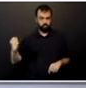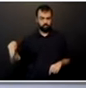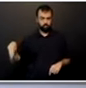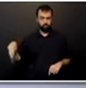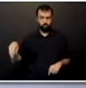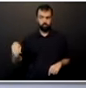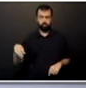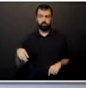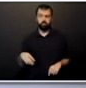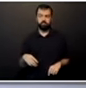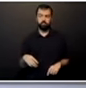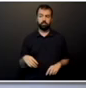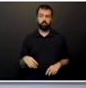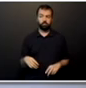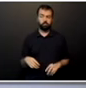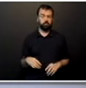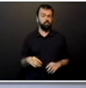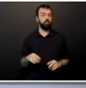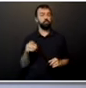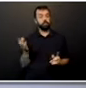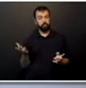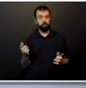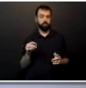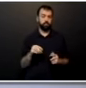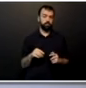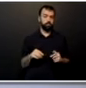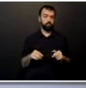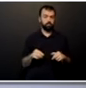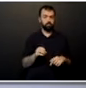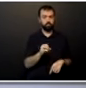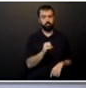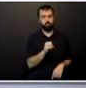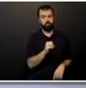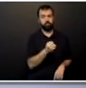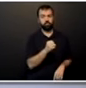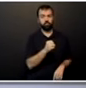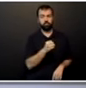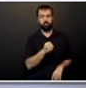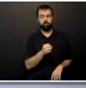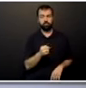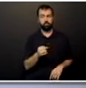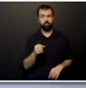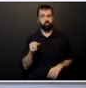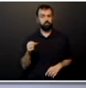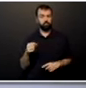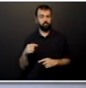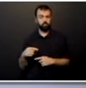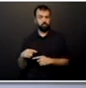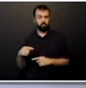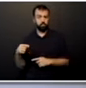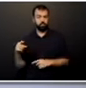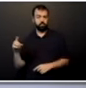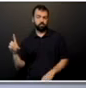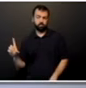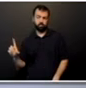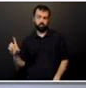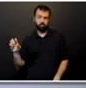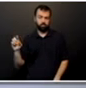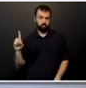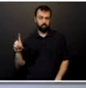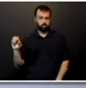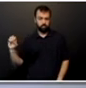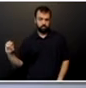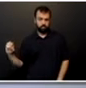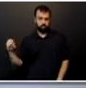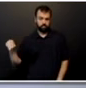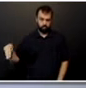metros então eu posso dizer que o dobro de centímetros equivalerá ao